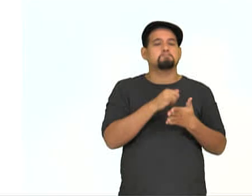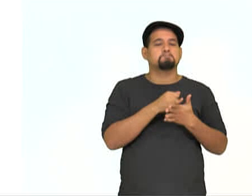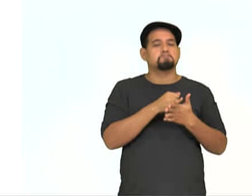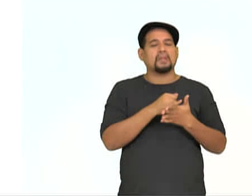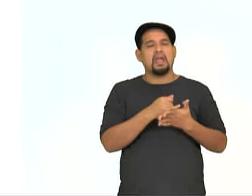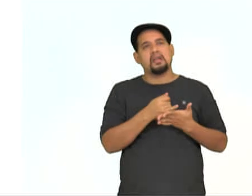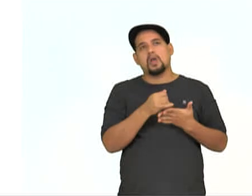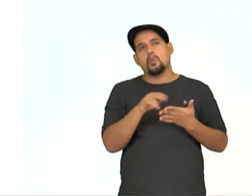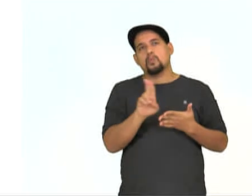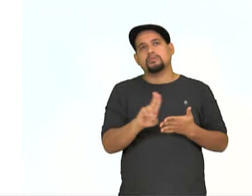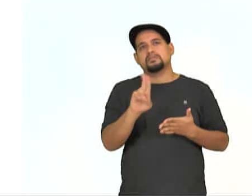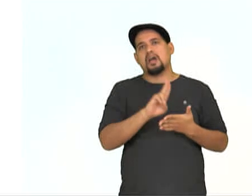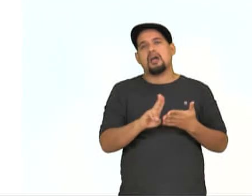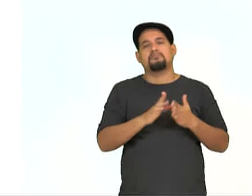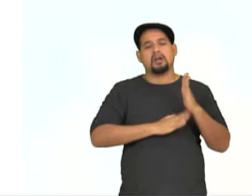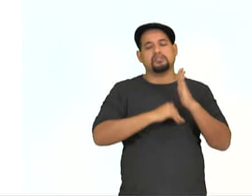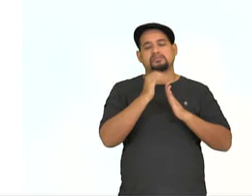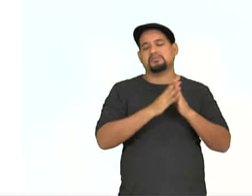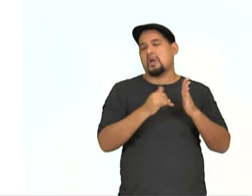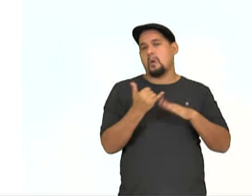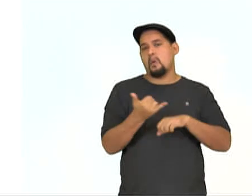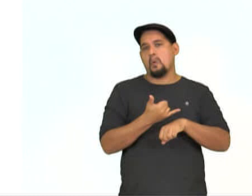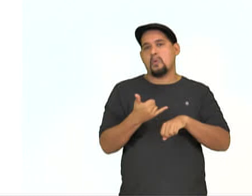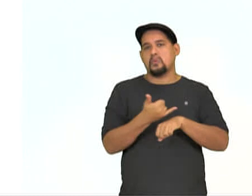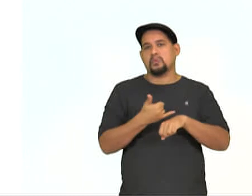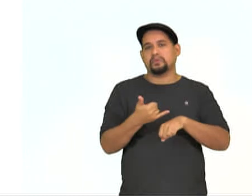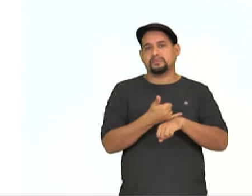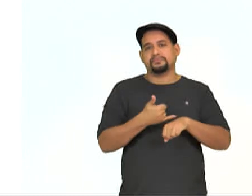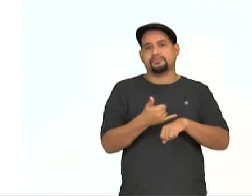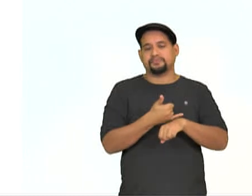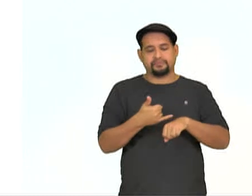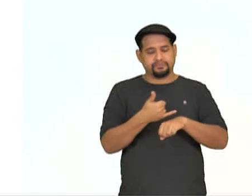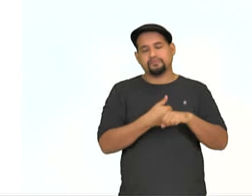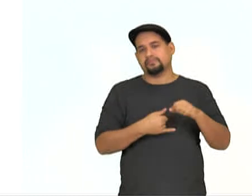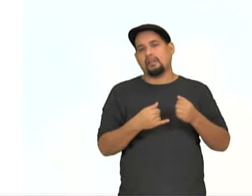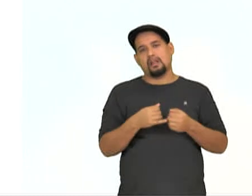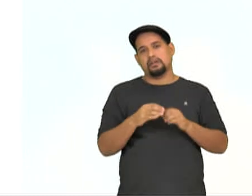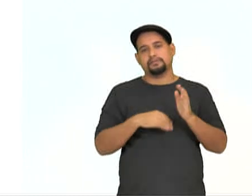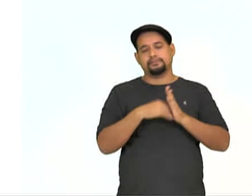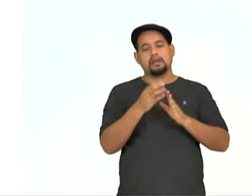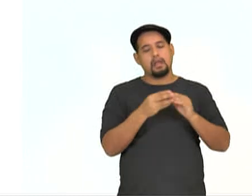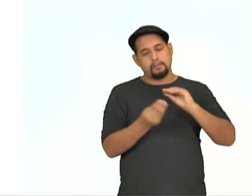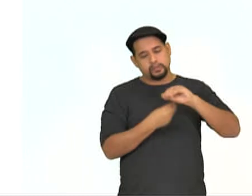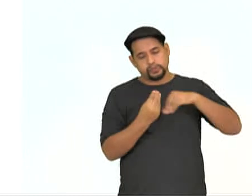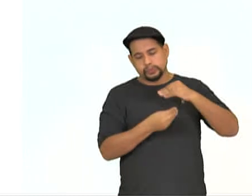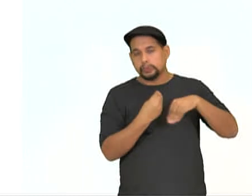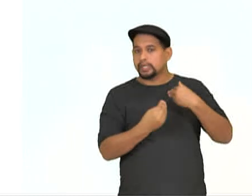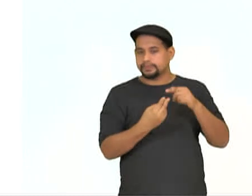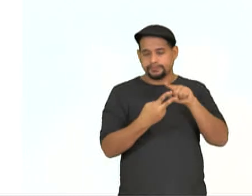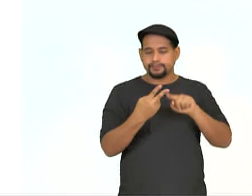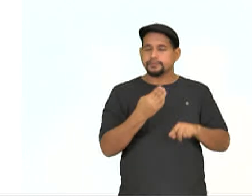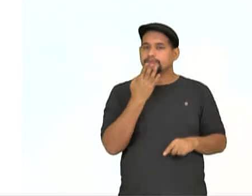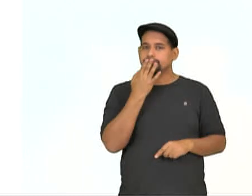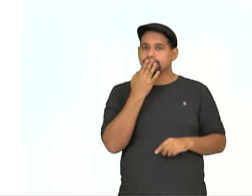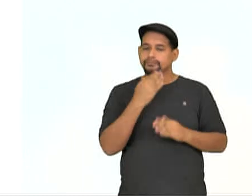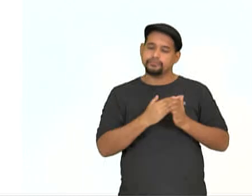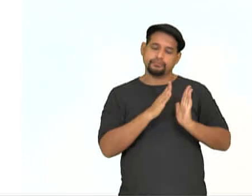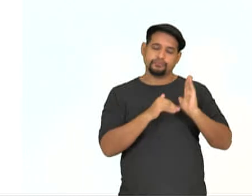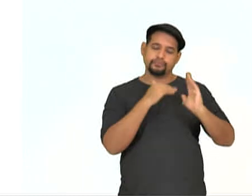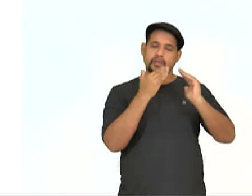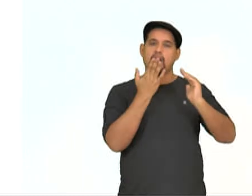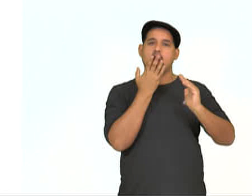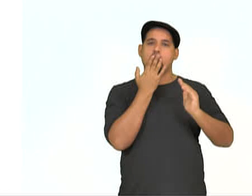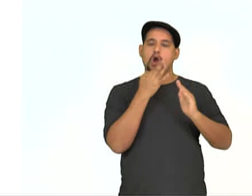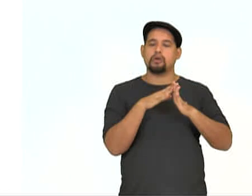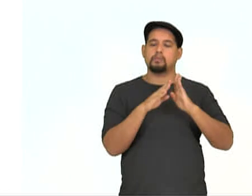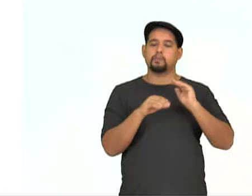uma tinta, vamos colocar óleo, por exemplo, quando a gente vai fazer a mistura de duas cores, gradativamente a cor